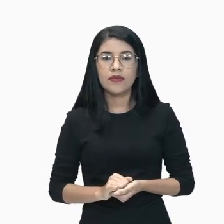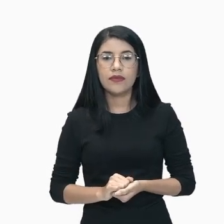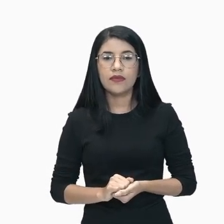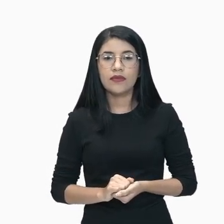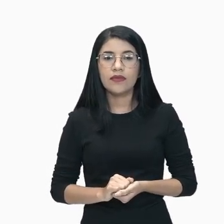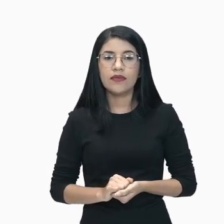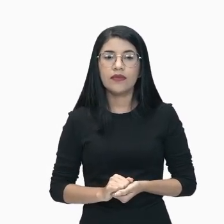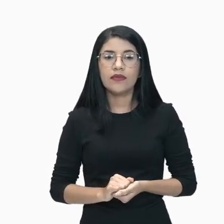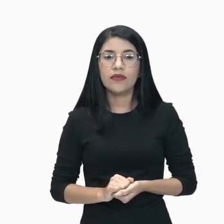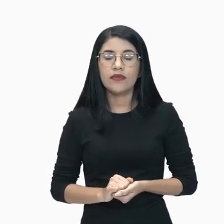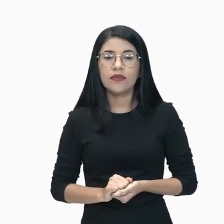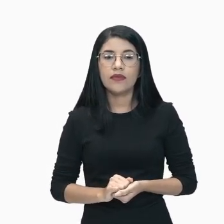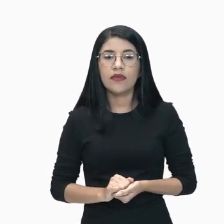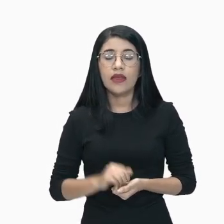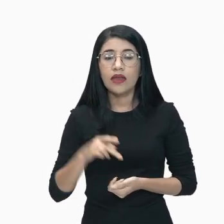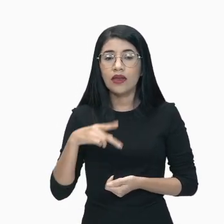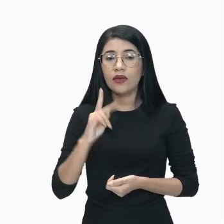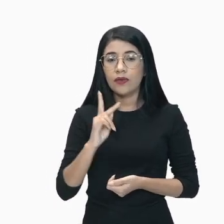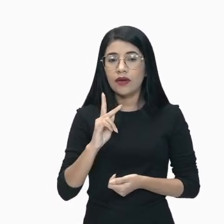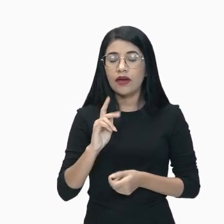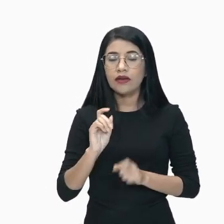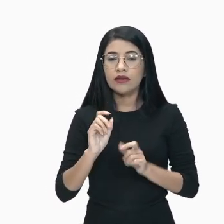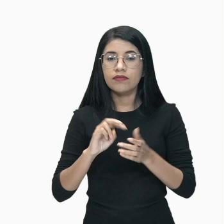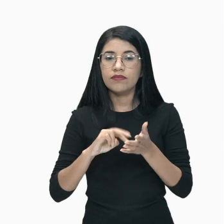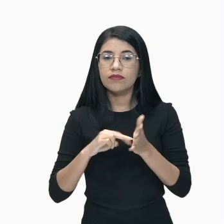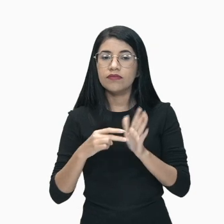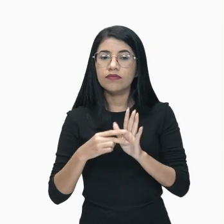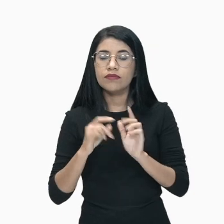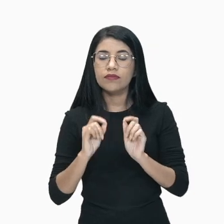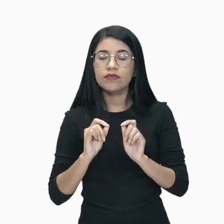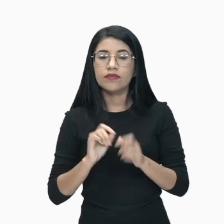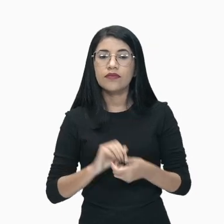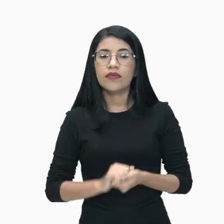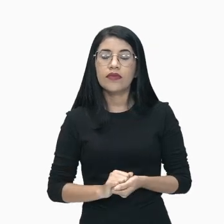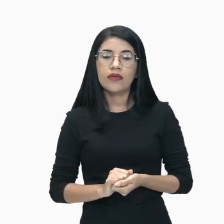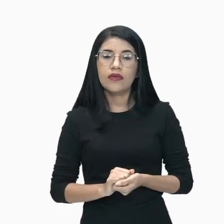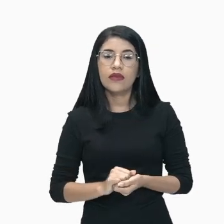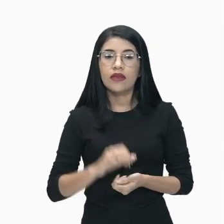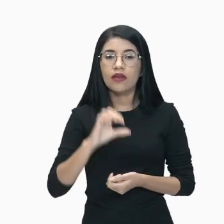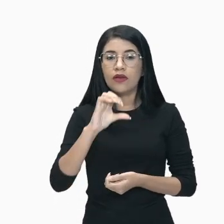aí, o valor da constante eletrostática é o valor para o vácuo, né? 9